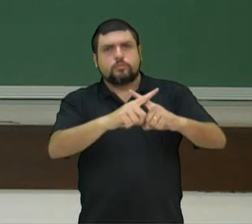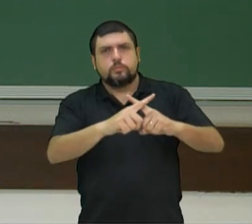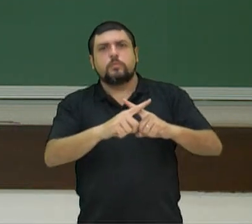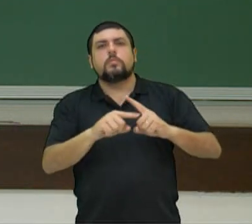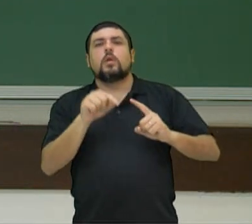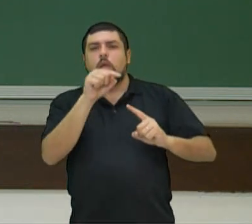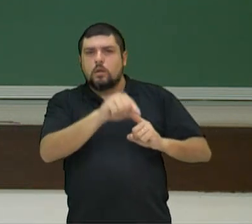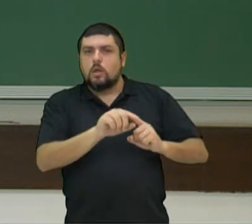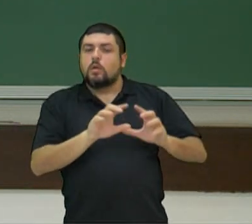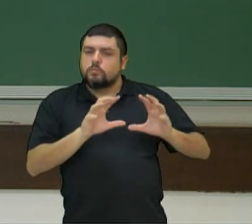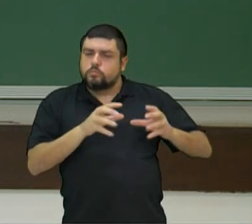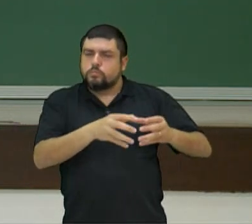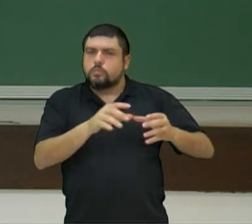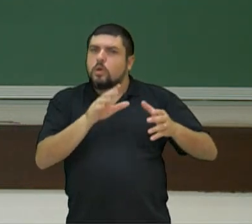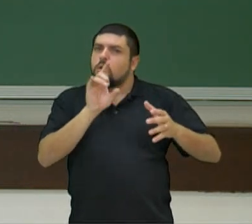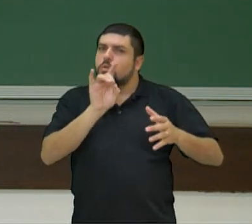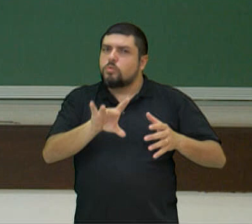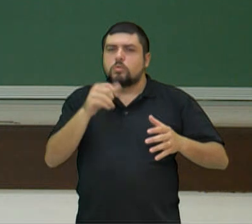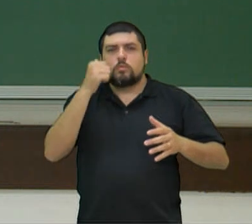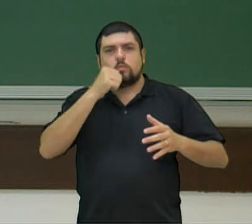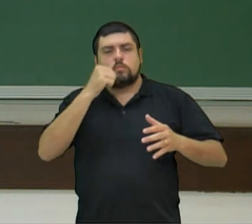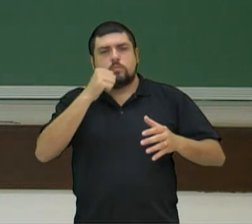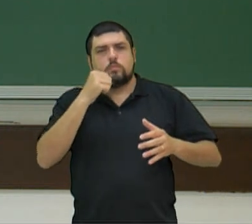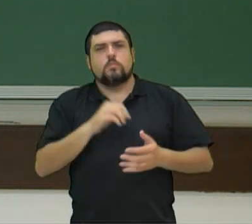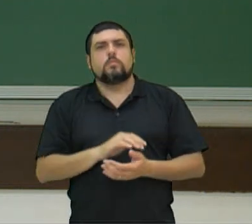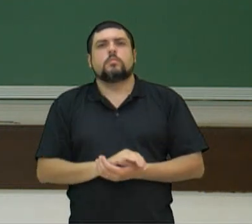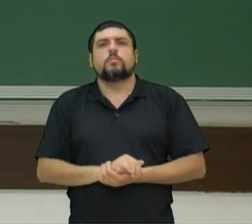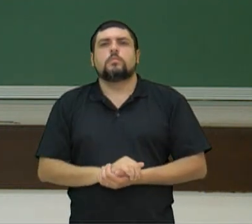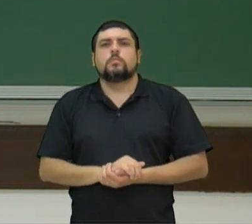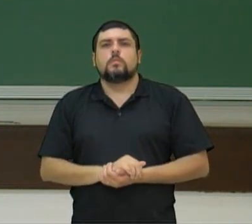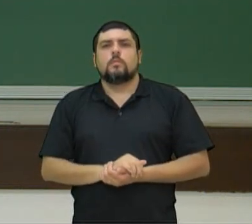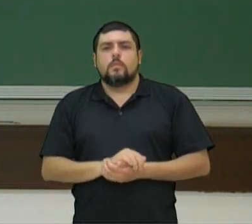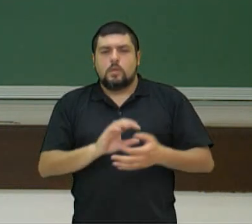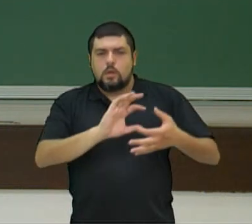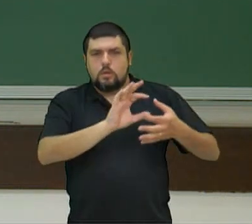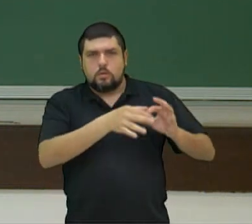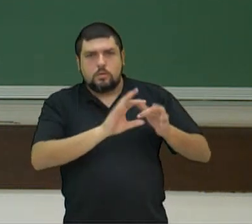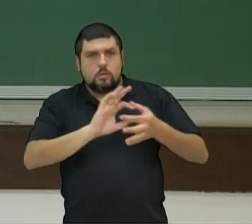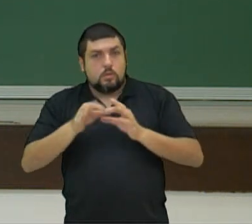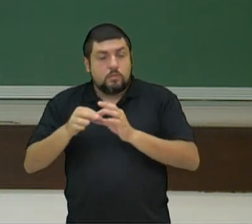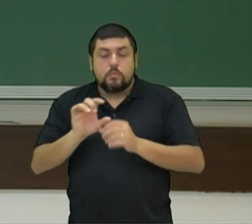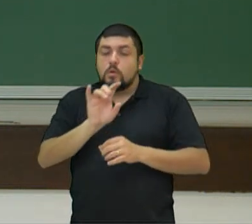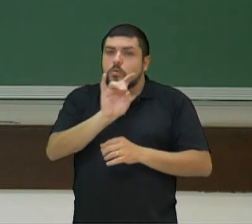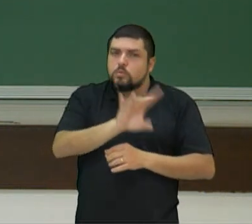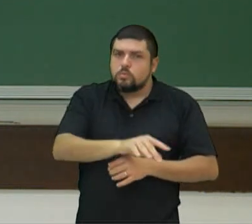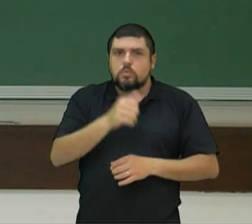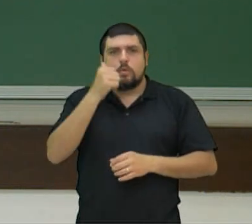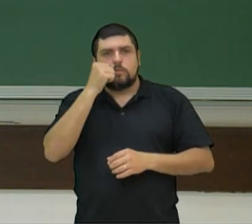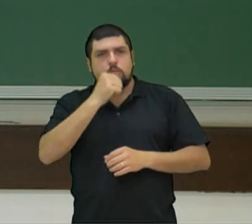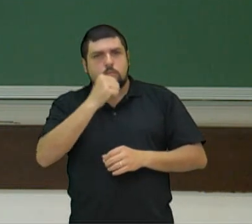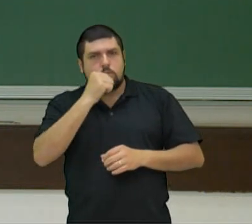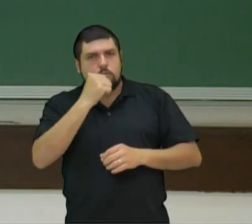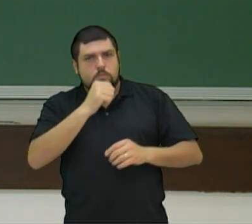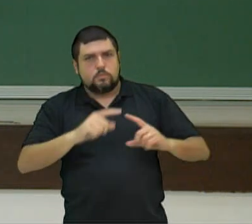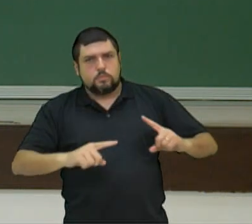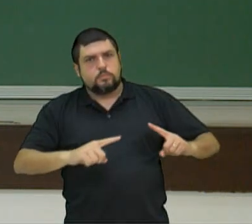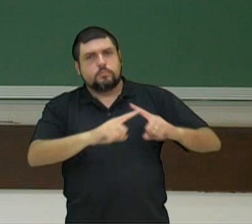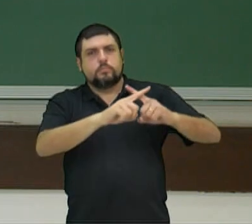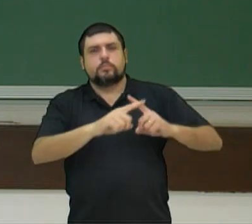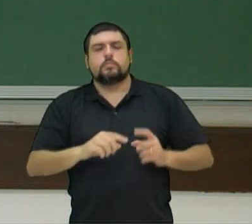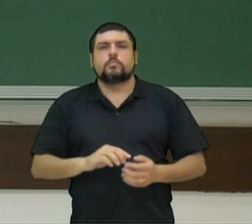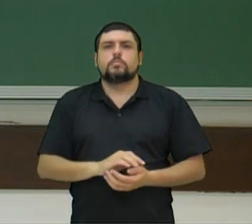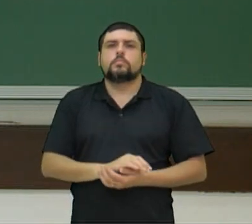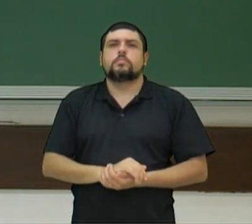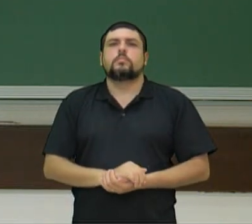competição exclusivamente feminina, tá? Nas Olimpíadas, são só as mulheres que participam do nado